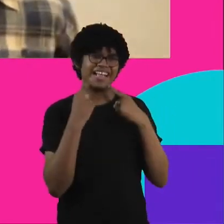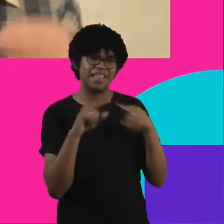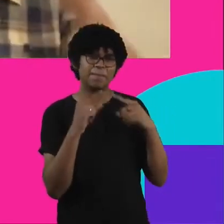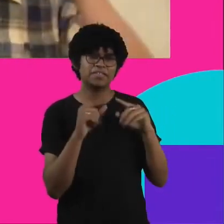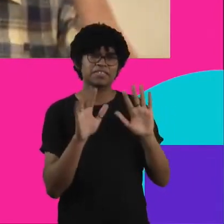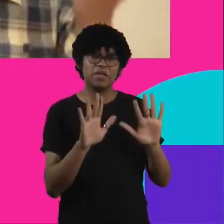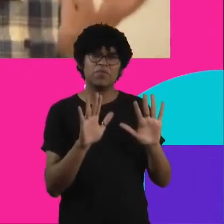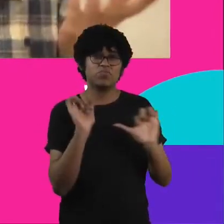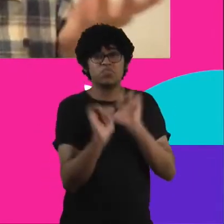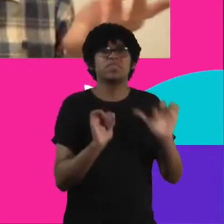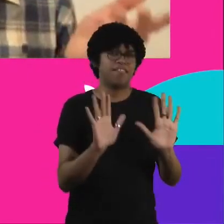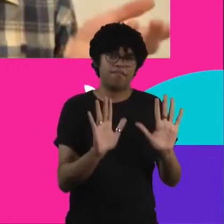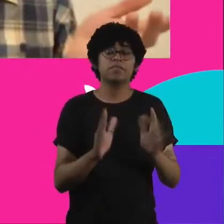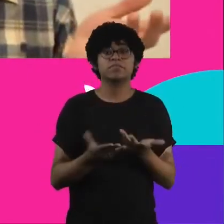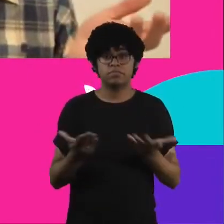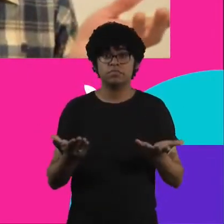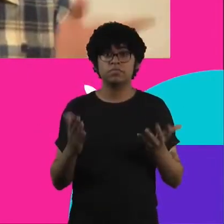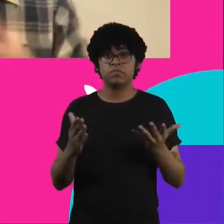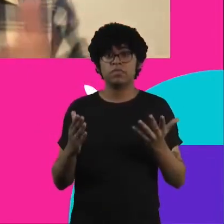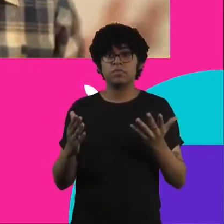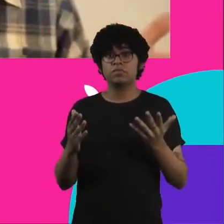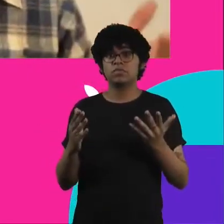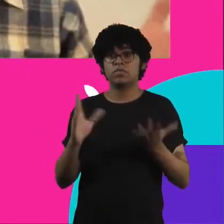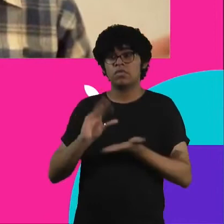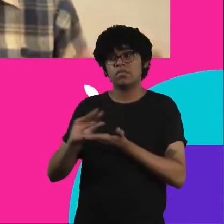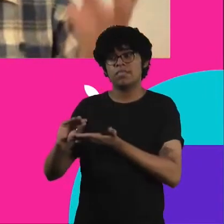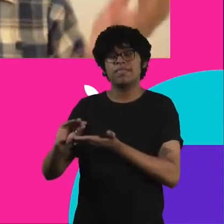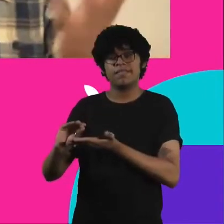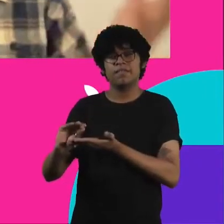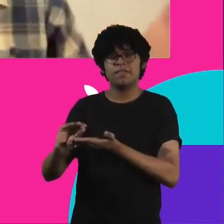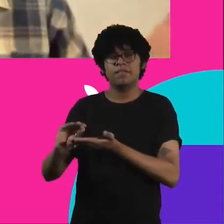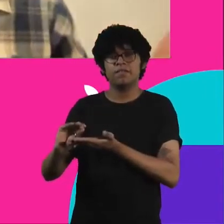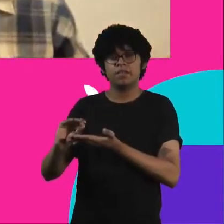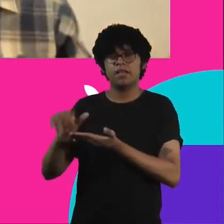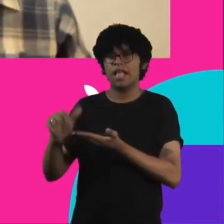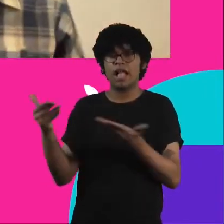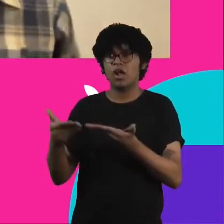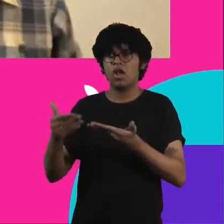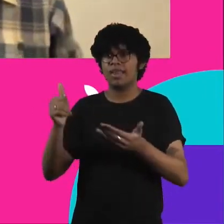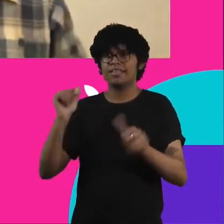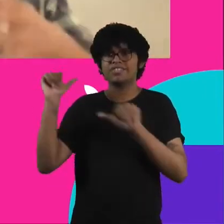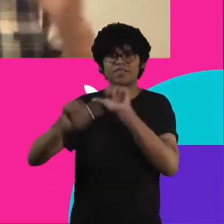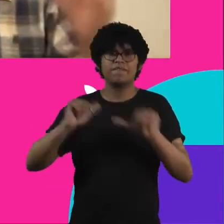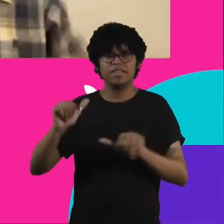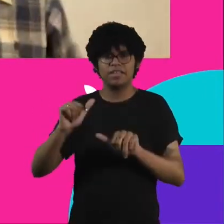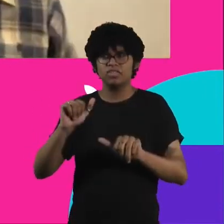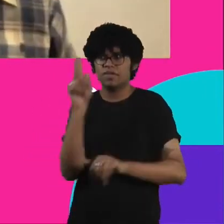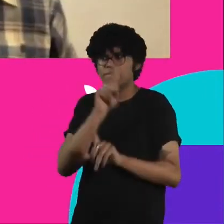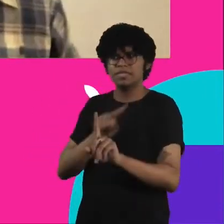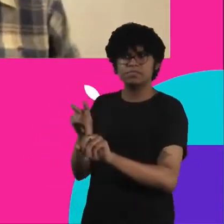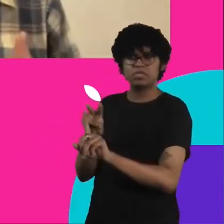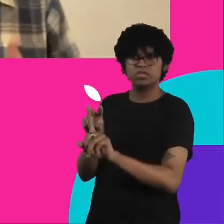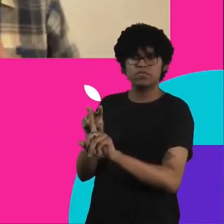gente poderia visualizar esses dados de forma que fosse mais convincente? Aí eu pensei, claro, é um problema de visualização